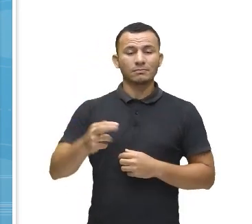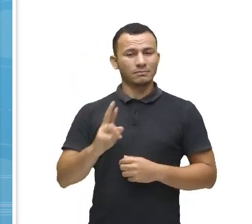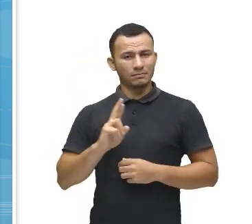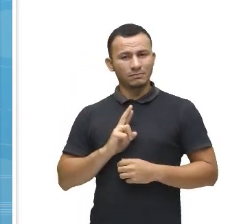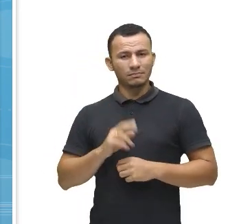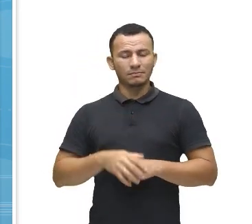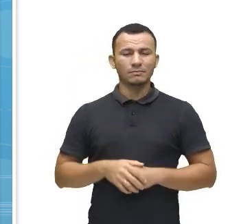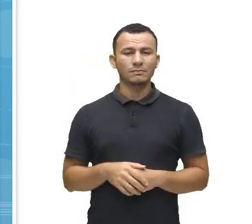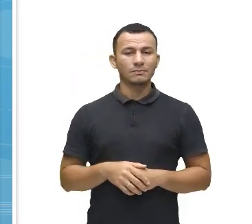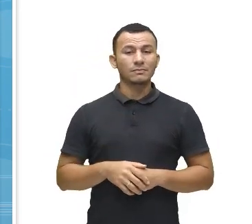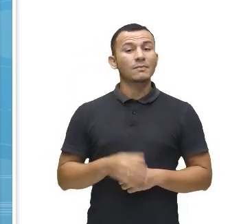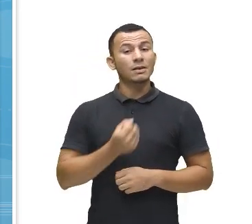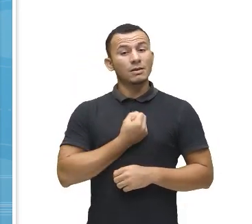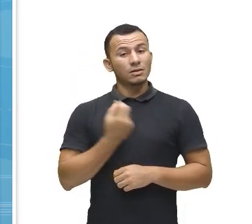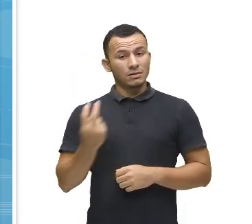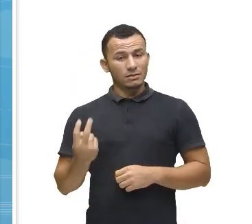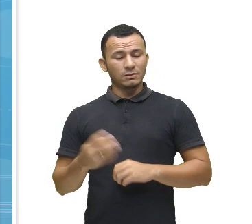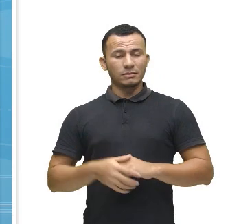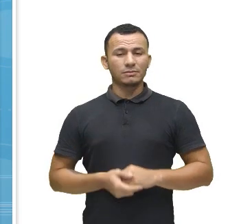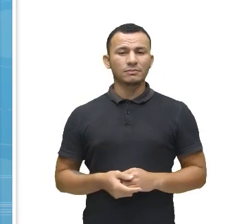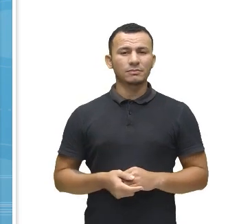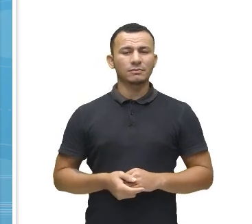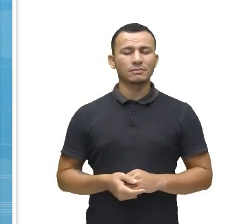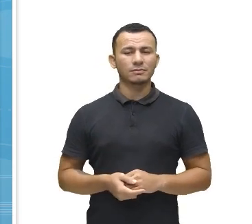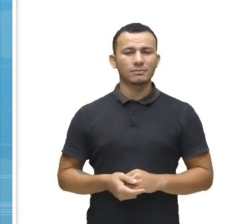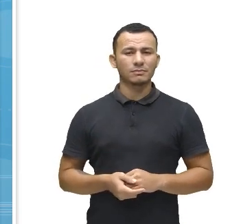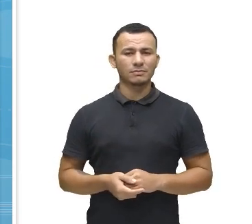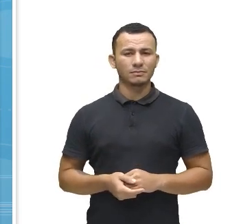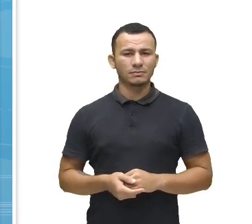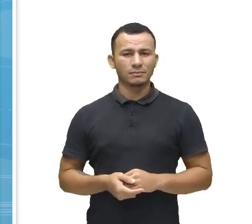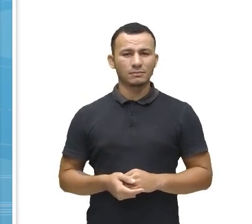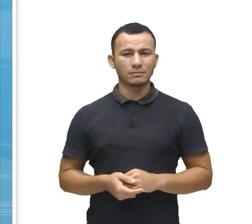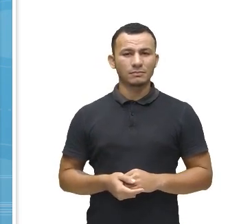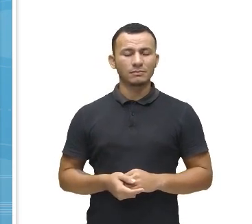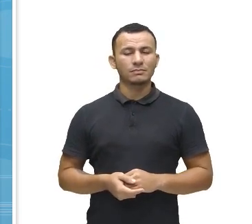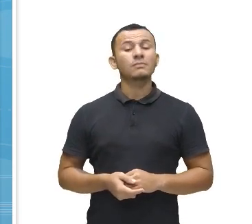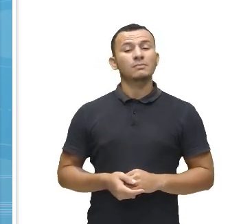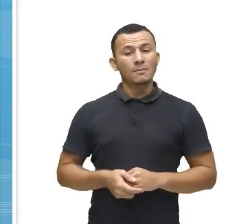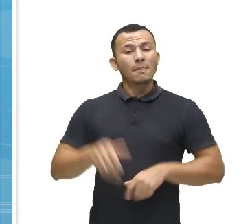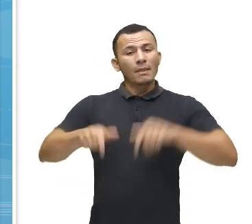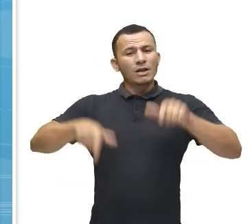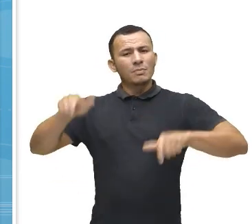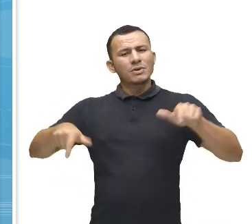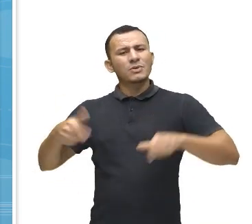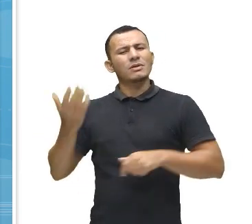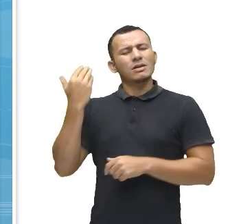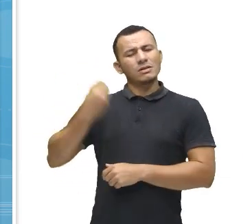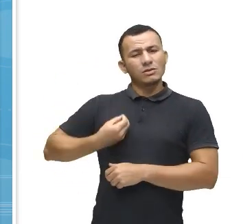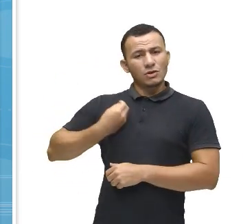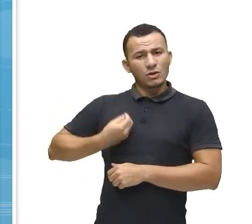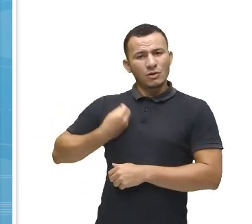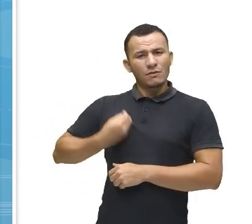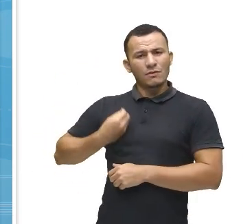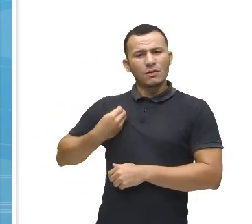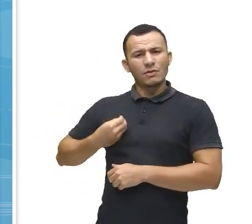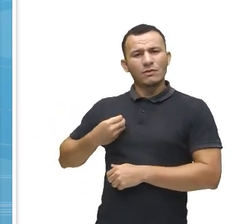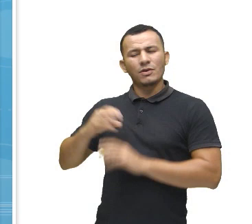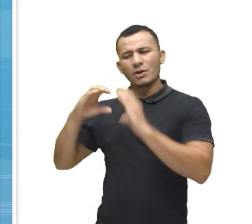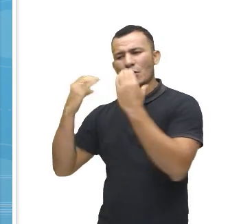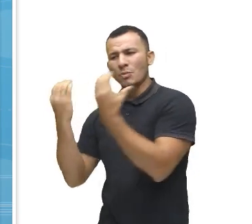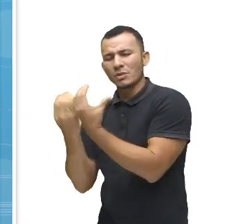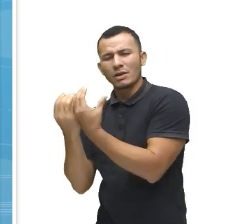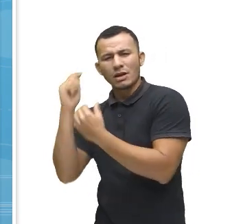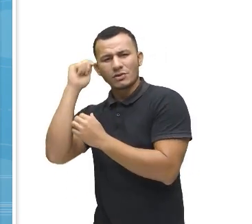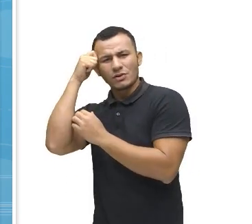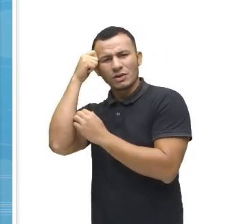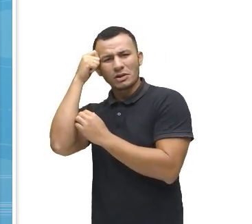diz o seguinte, segunda questão. Explique o que as pessoas que habitavam em comunidades quilombolas buscam